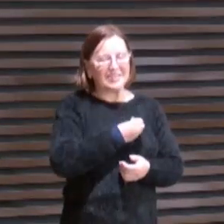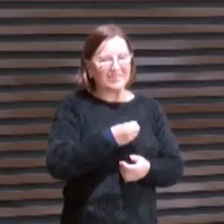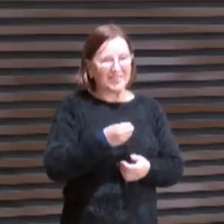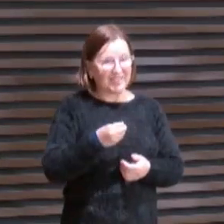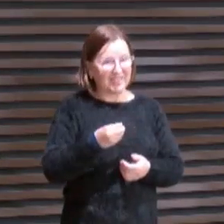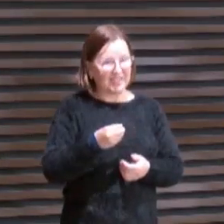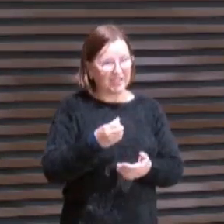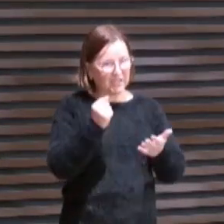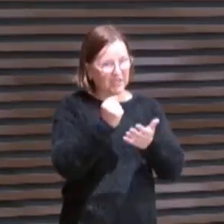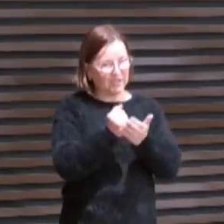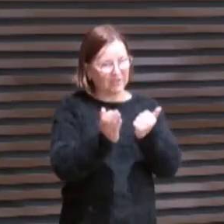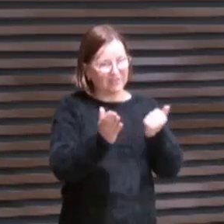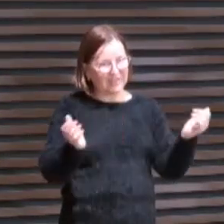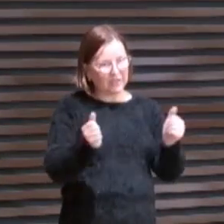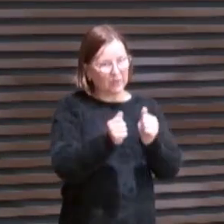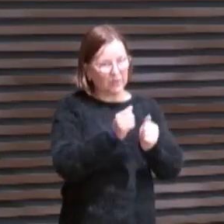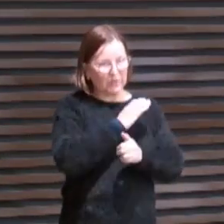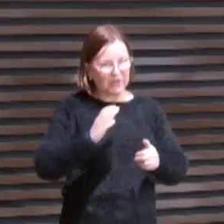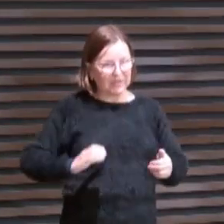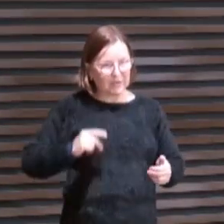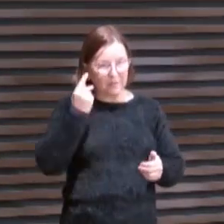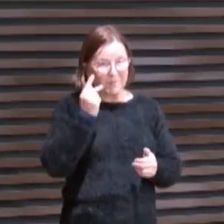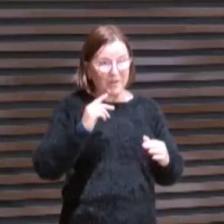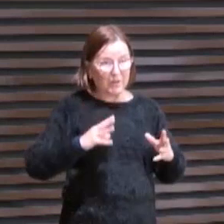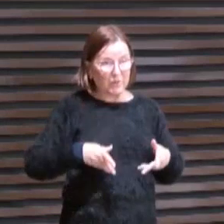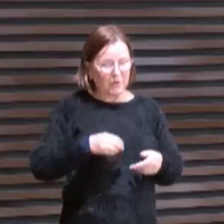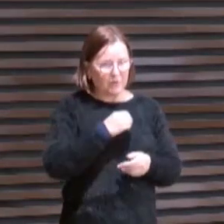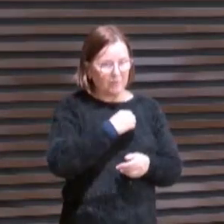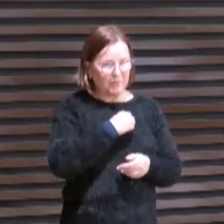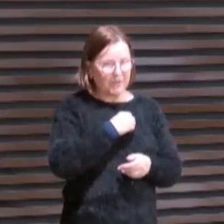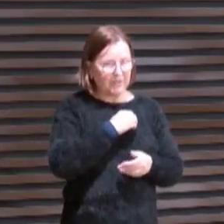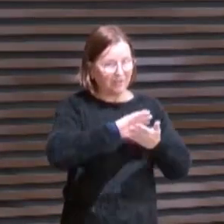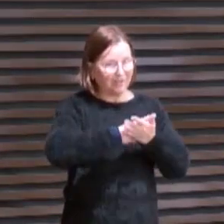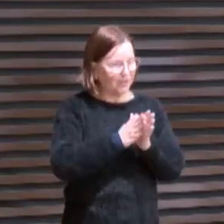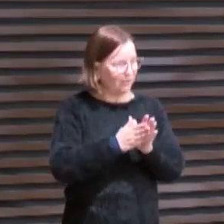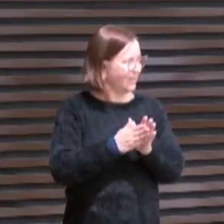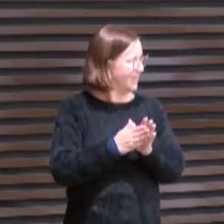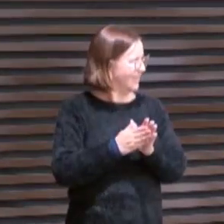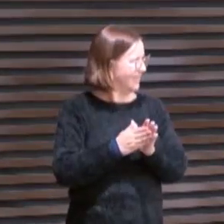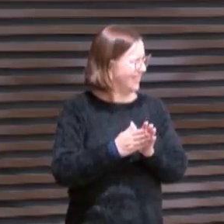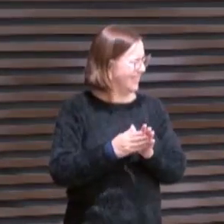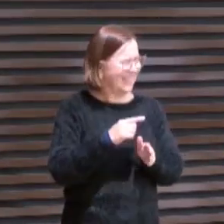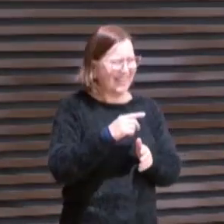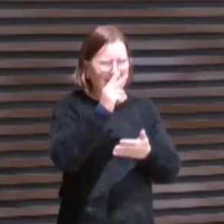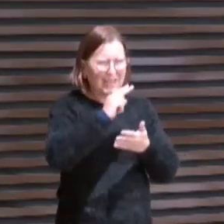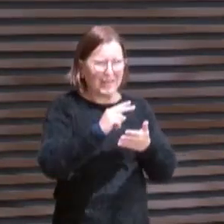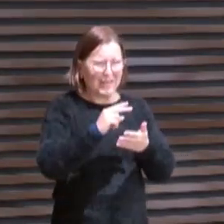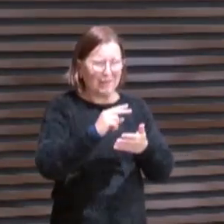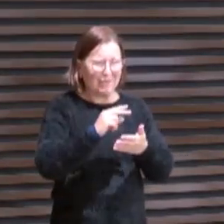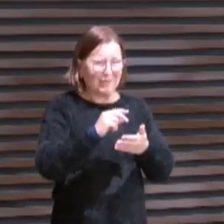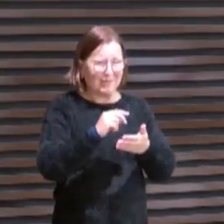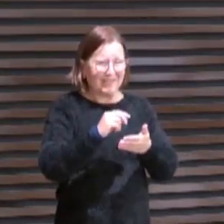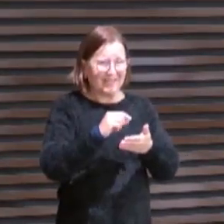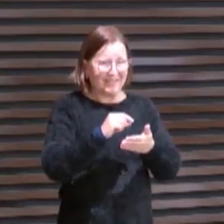não sirvamos o pecado como escravos. Eu acho que houve uma leitura aí um pouco equivocada, mas de qualquer